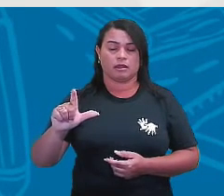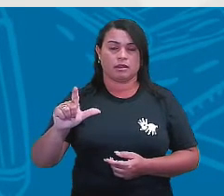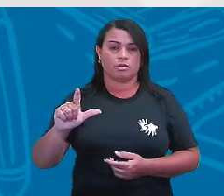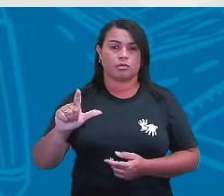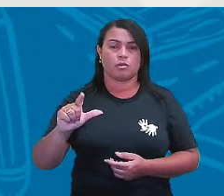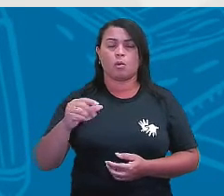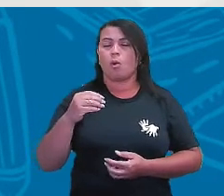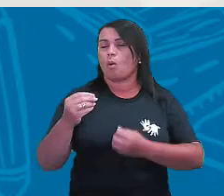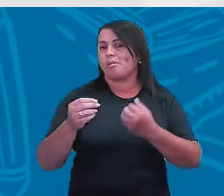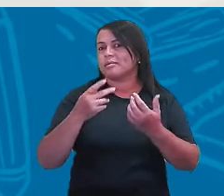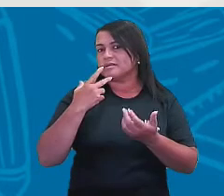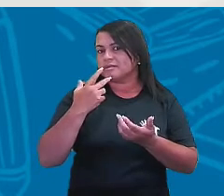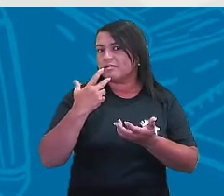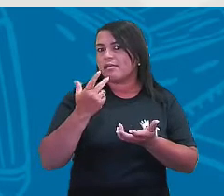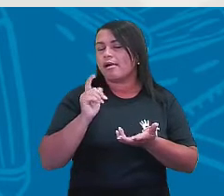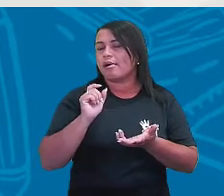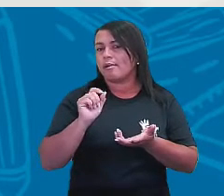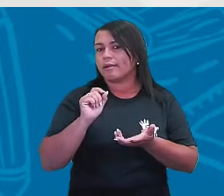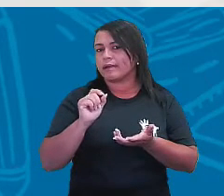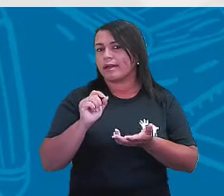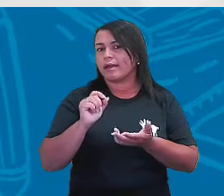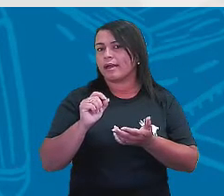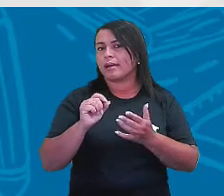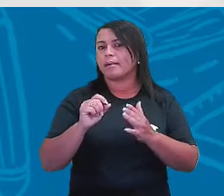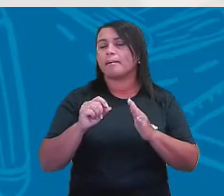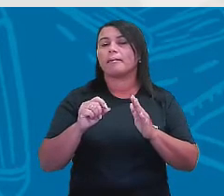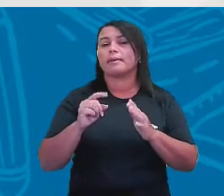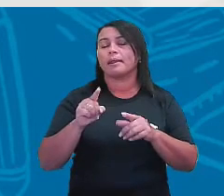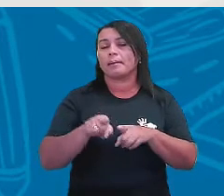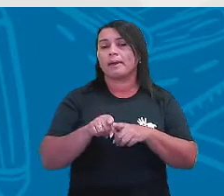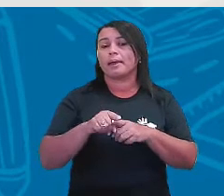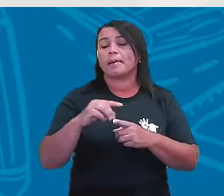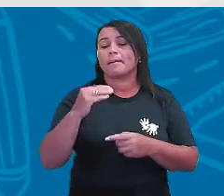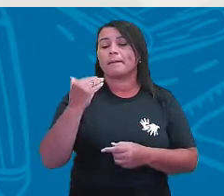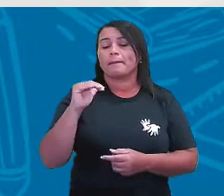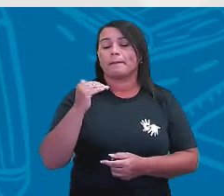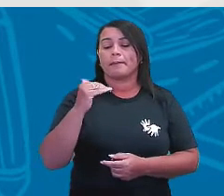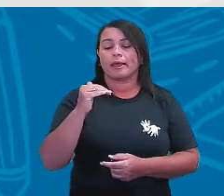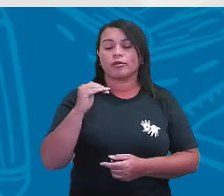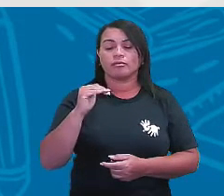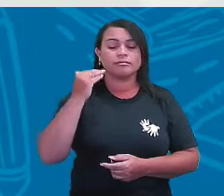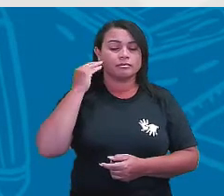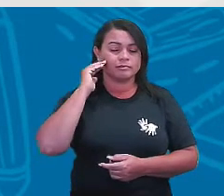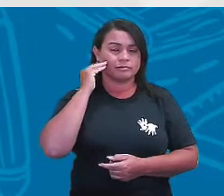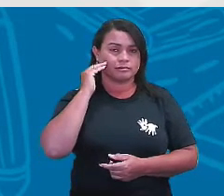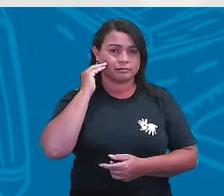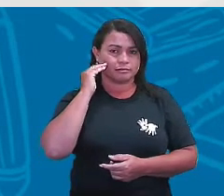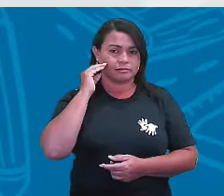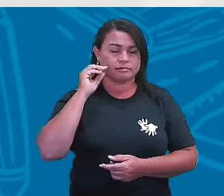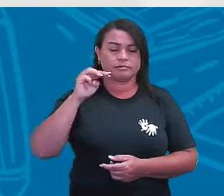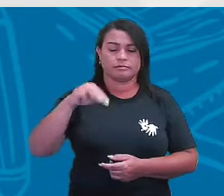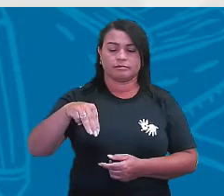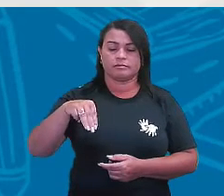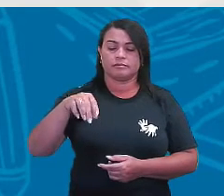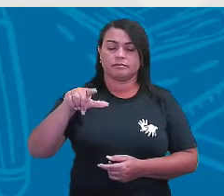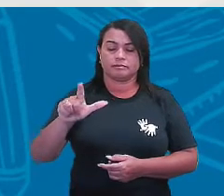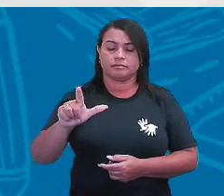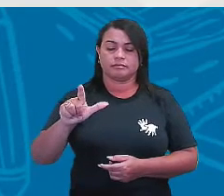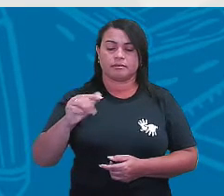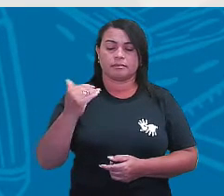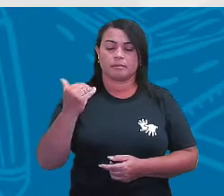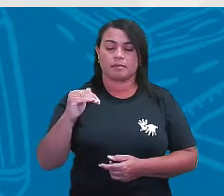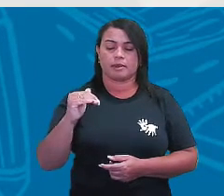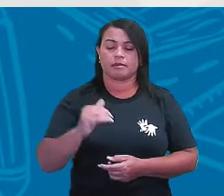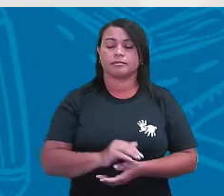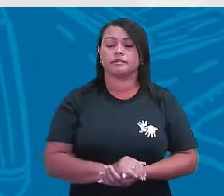como popularmente a gente chama, meio litro, tá? 500 mililitros, meio litro, tá?